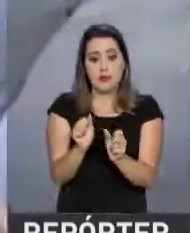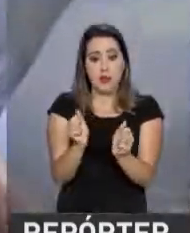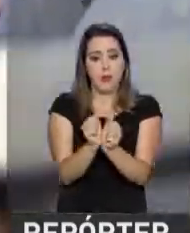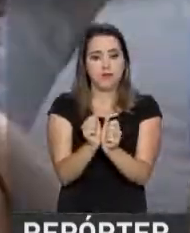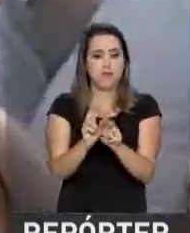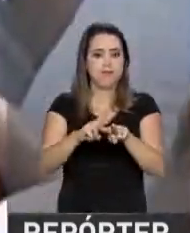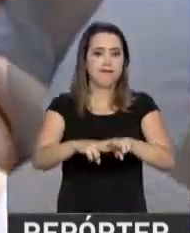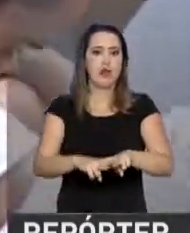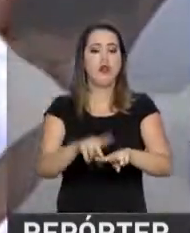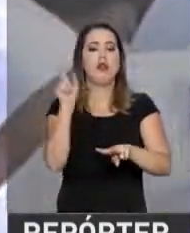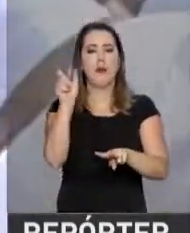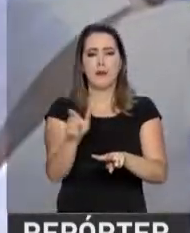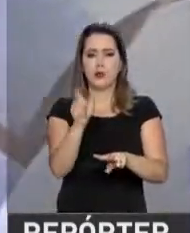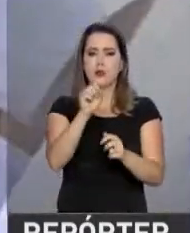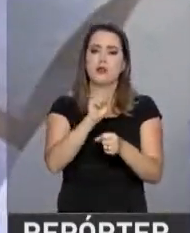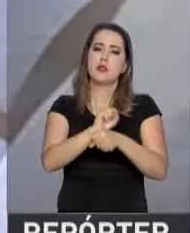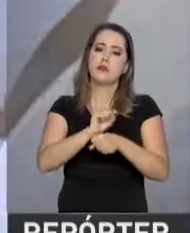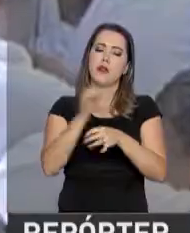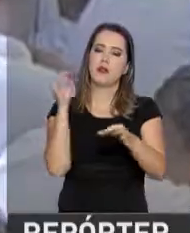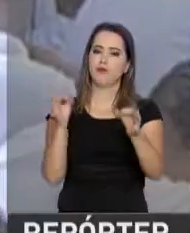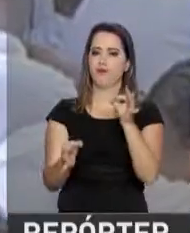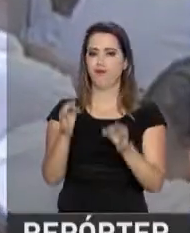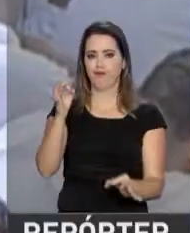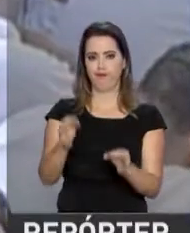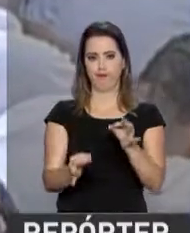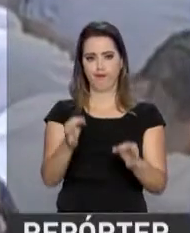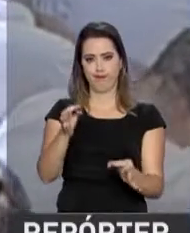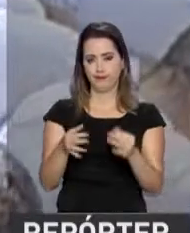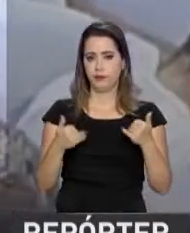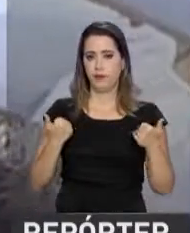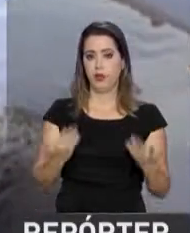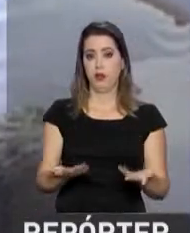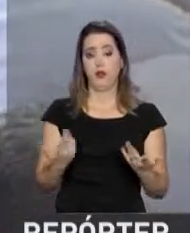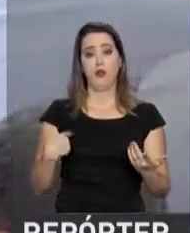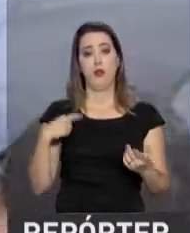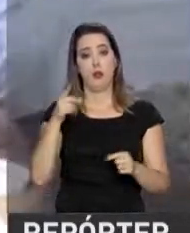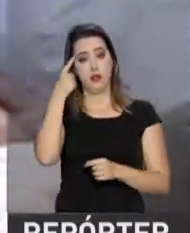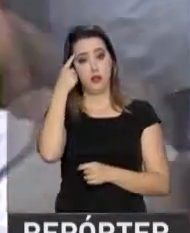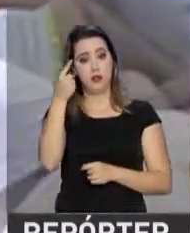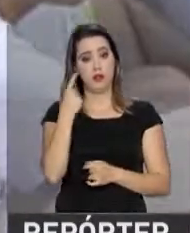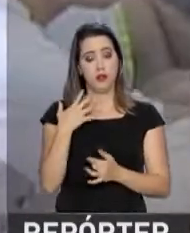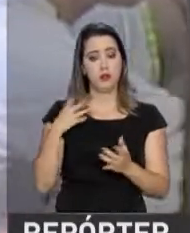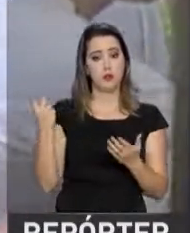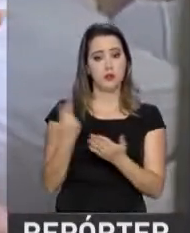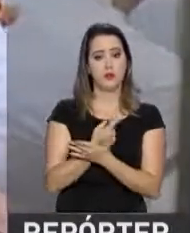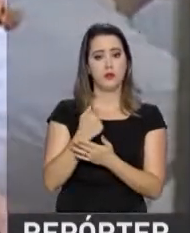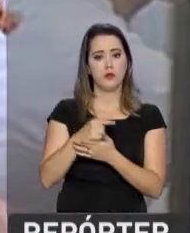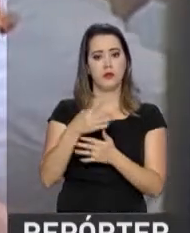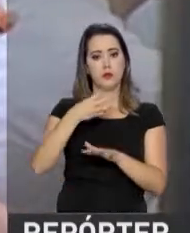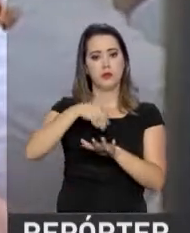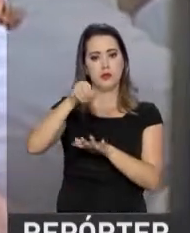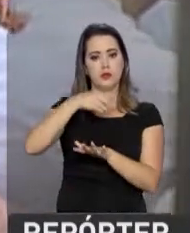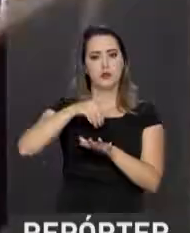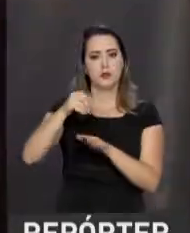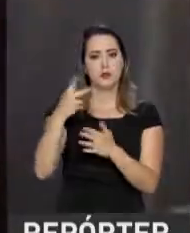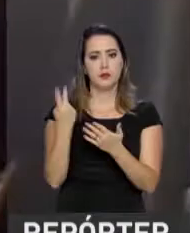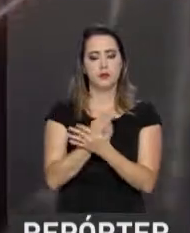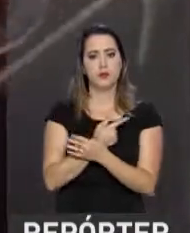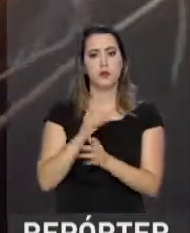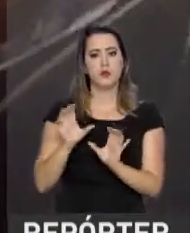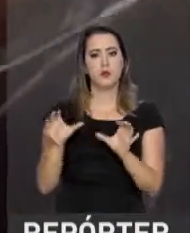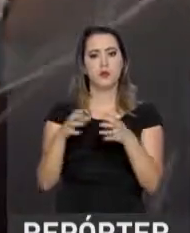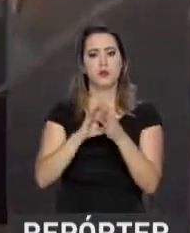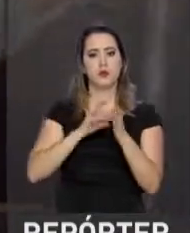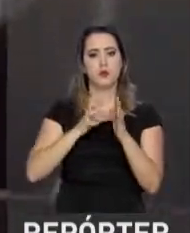é formada por presos provisórios. A ideia é que os mutirões sejam feitos a partir de informações tiradas do banco